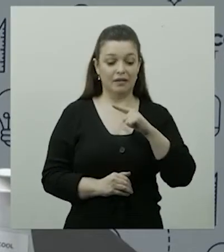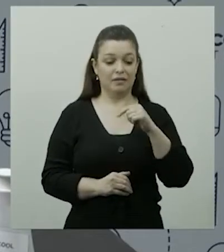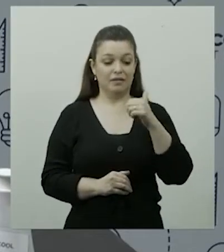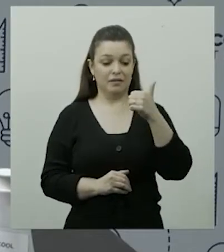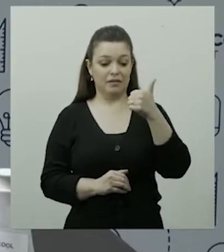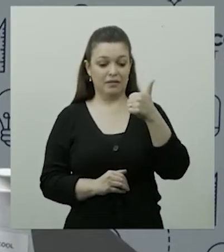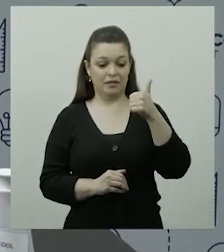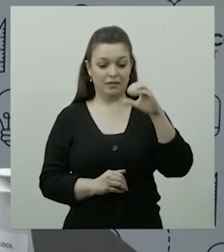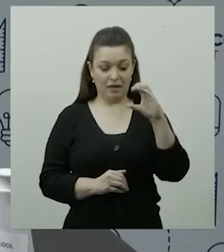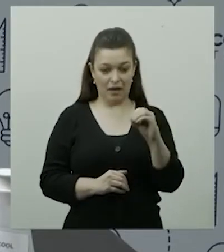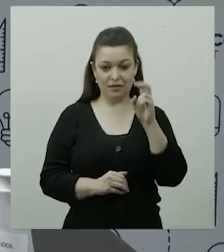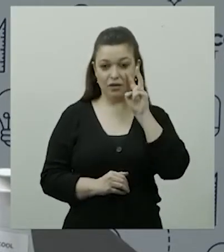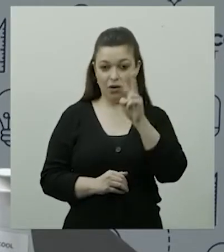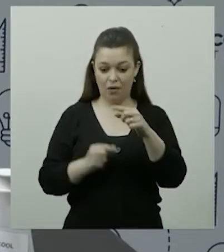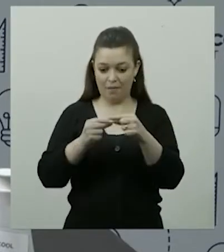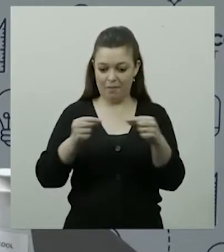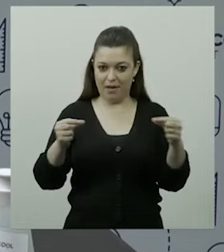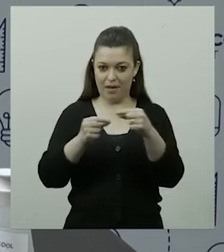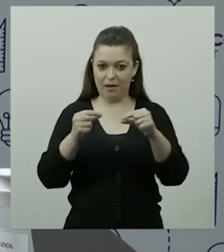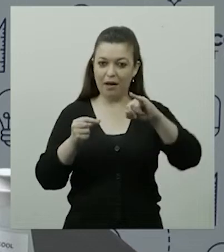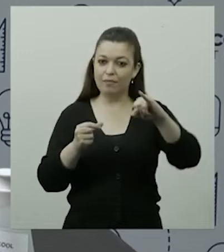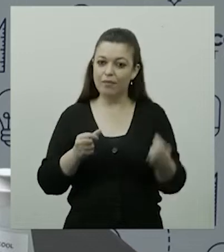10, vou usar os palitos aqui.